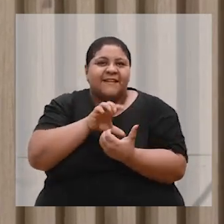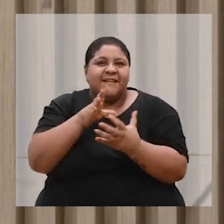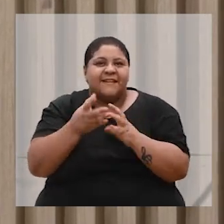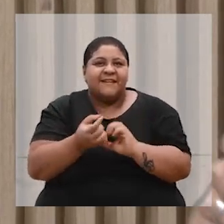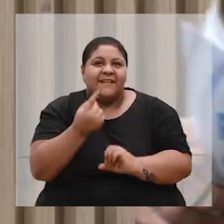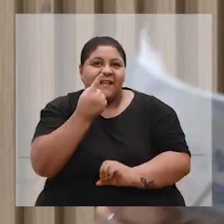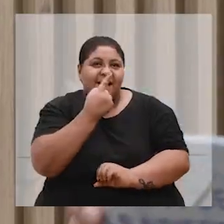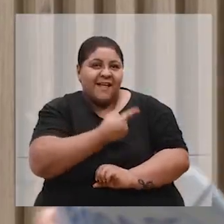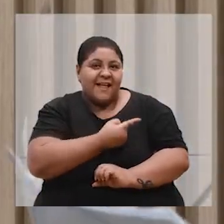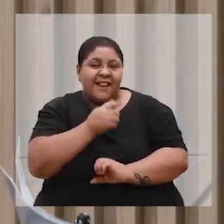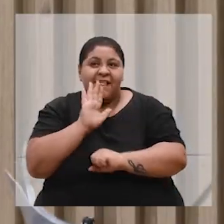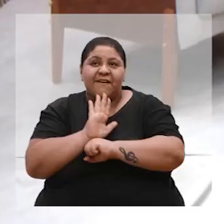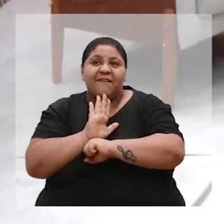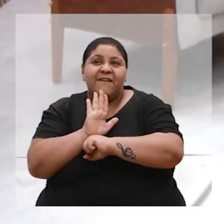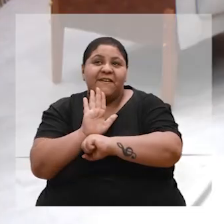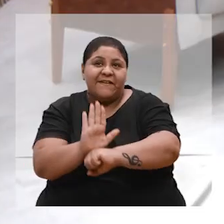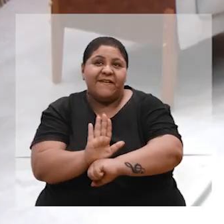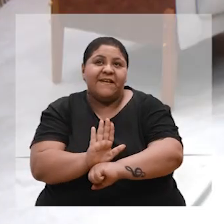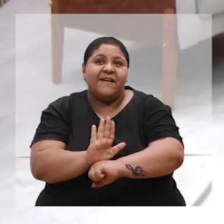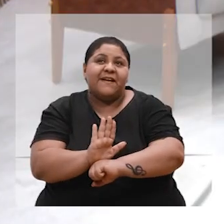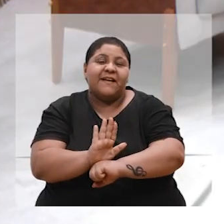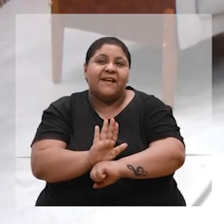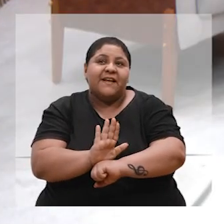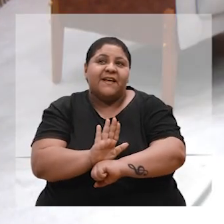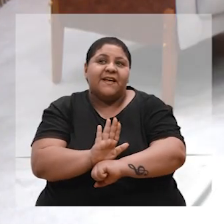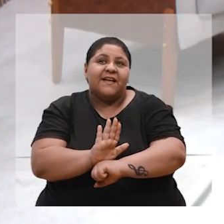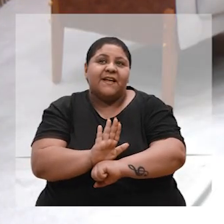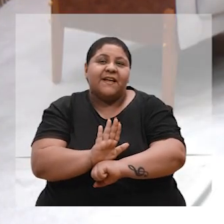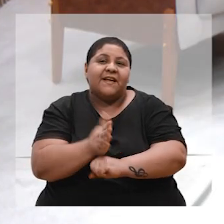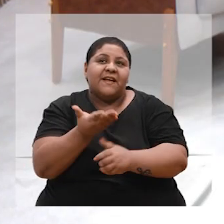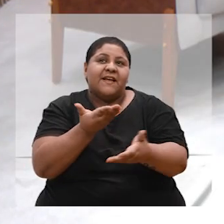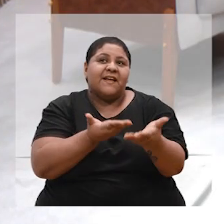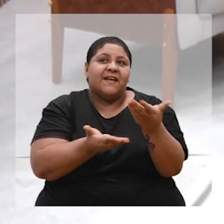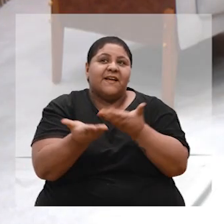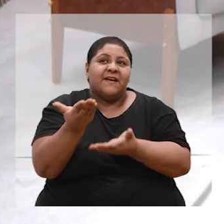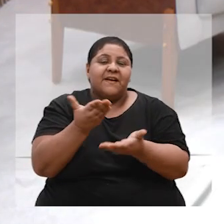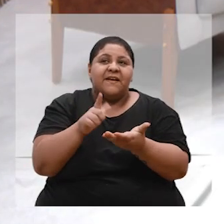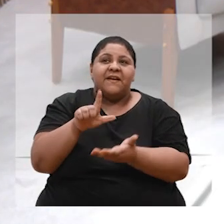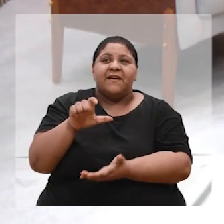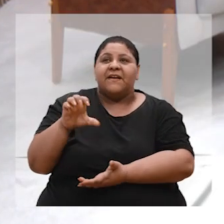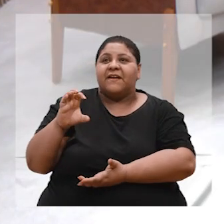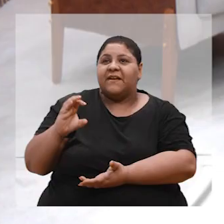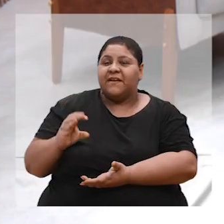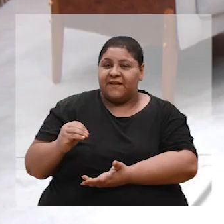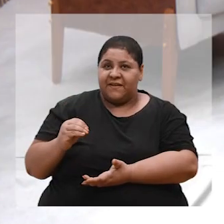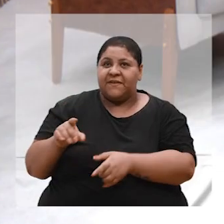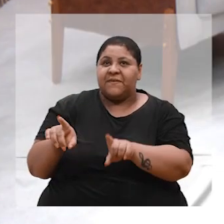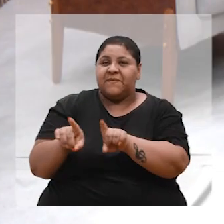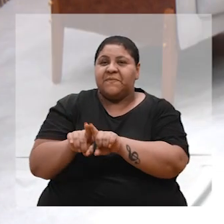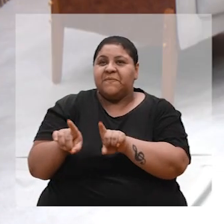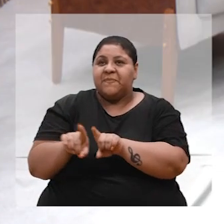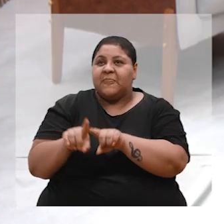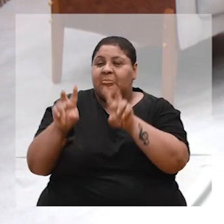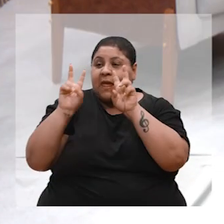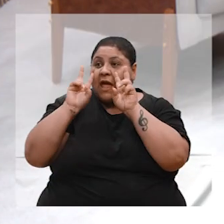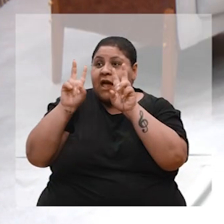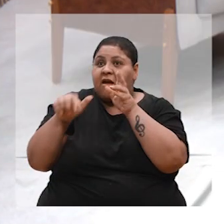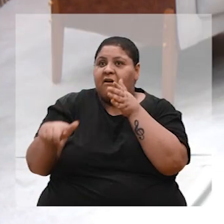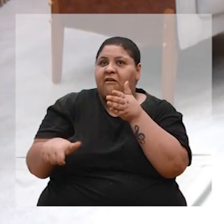de artes. Então é ela que vai ajudar aqui a orientar o Léo aqui a